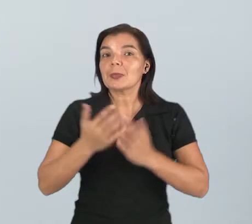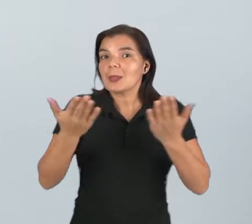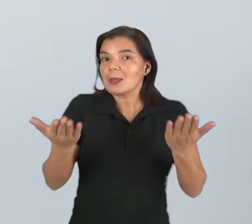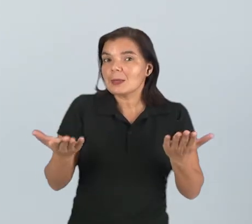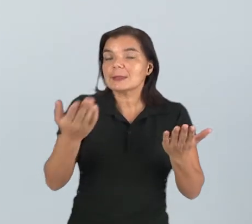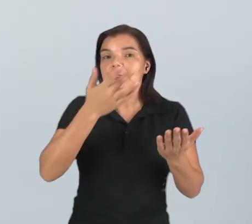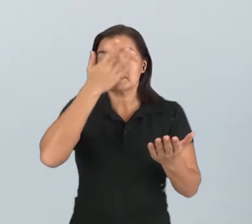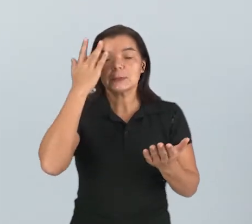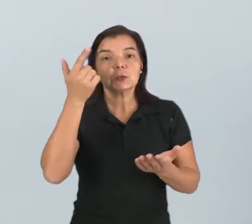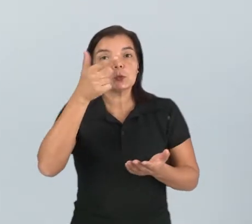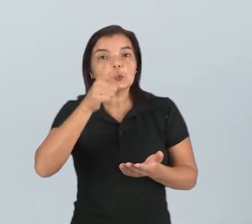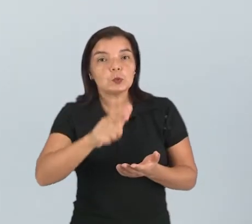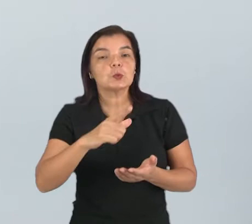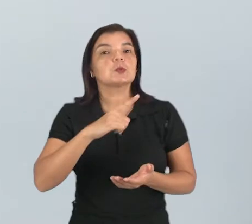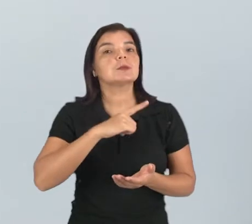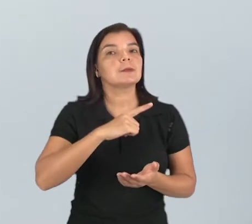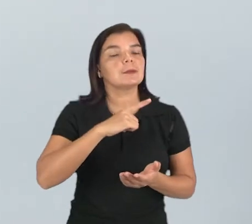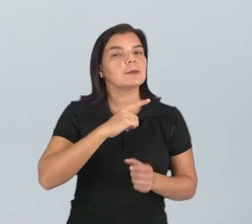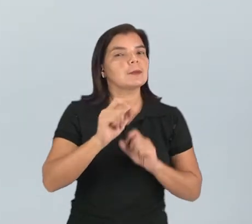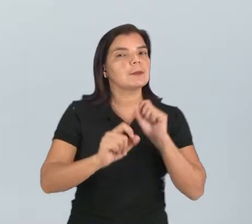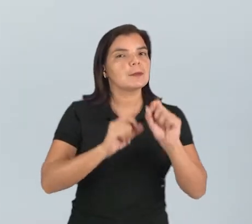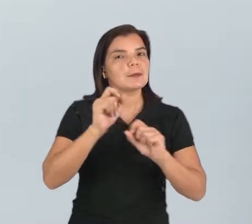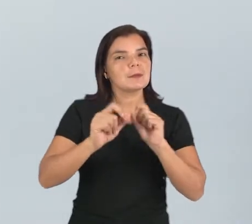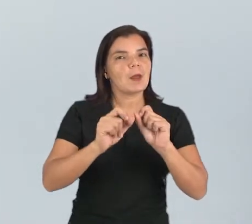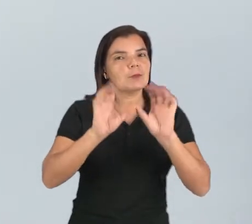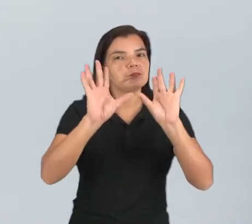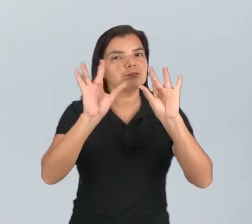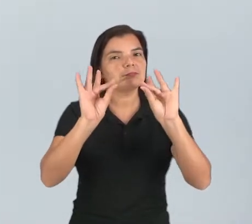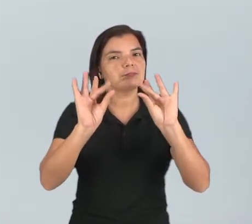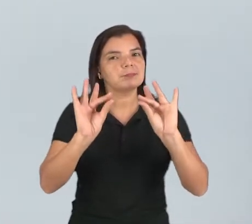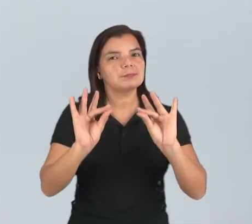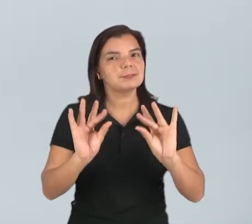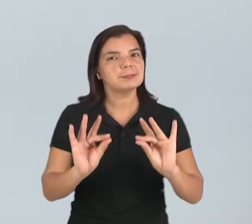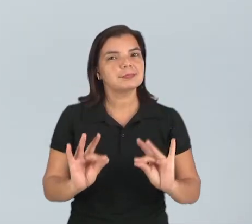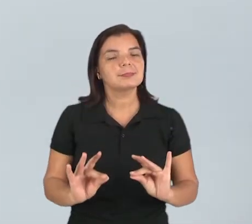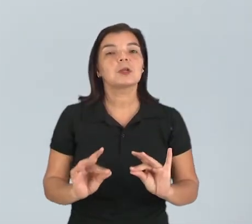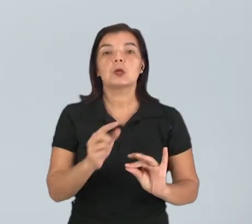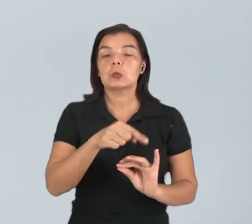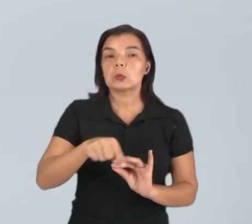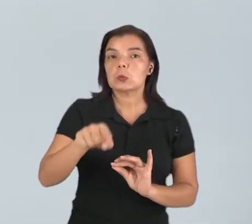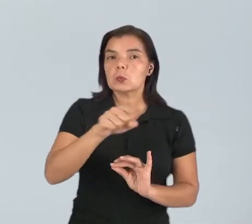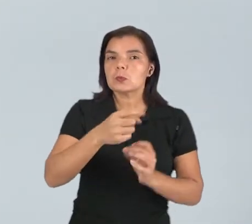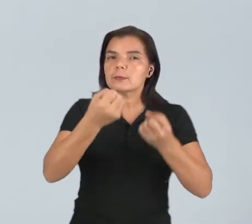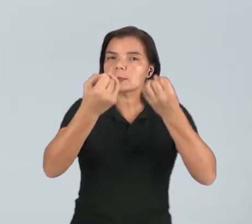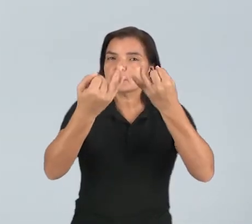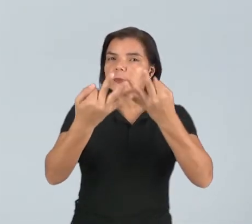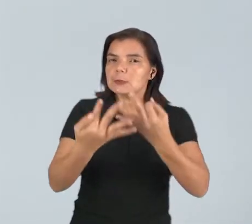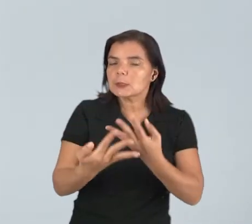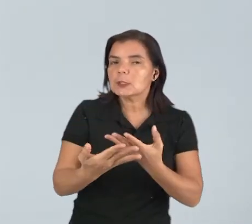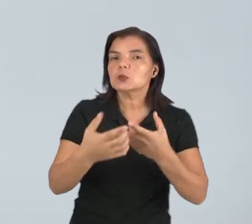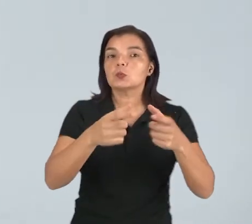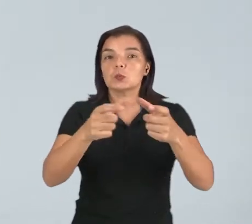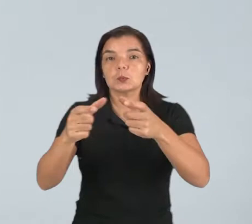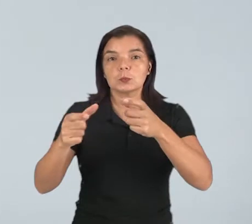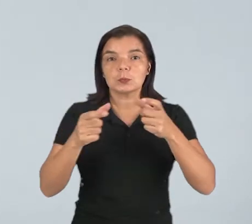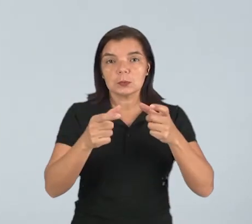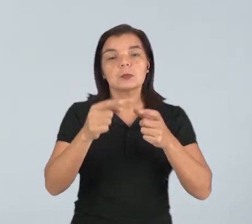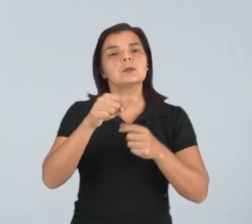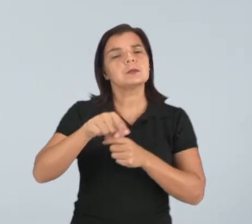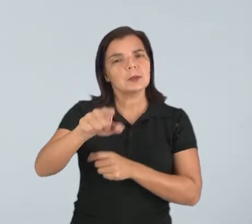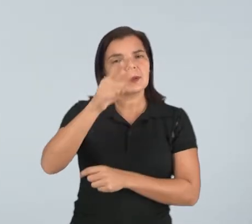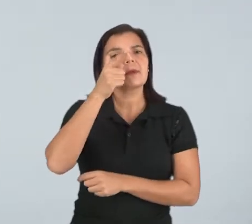Aqui, pessoal, novamente eu tenho a questão da descrição. Então, quando você descreve bem esses espaços,